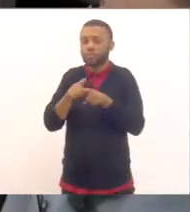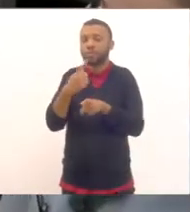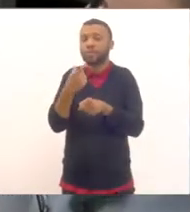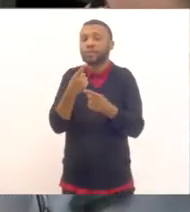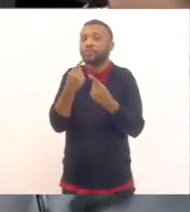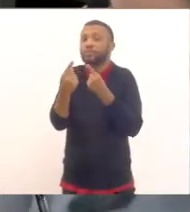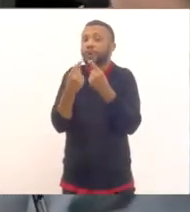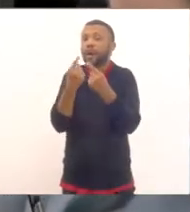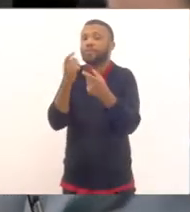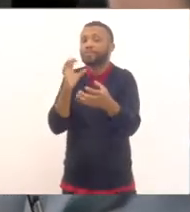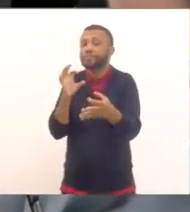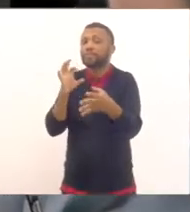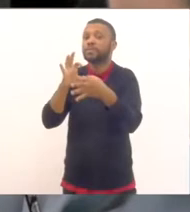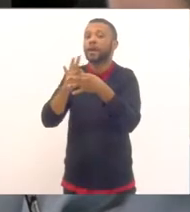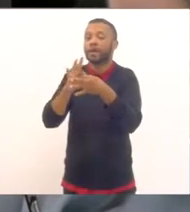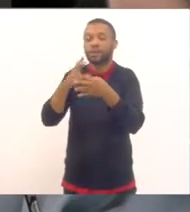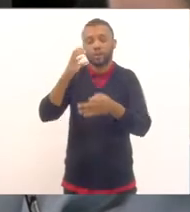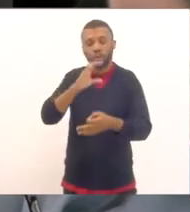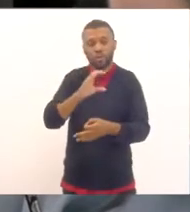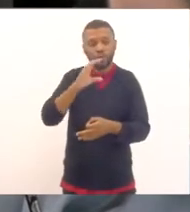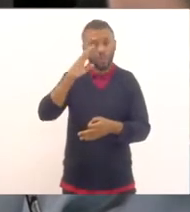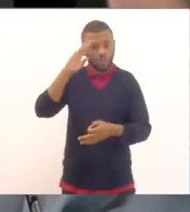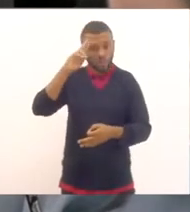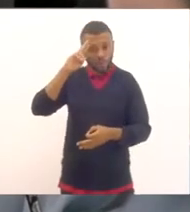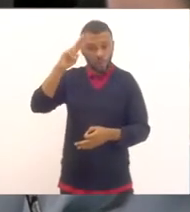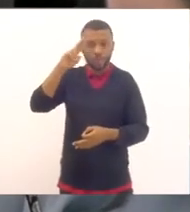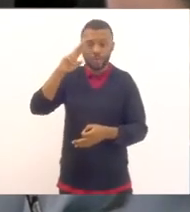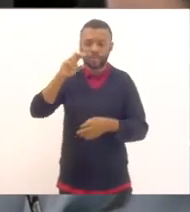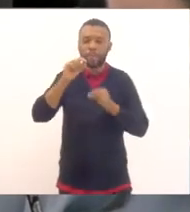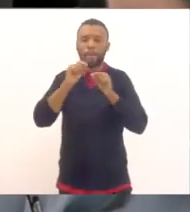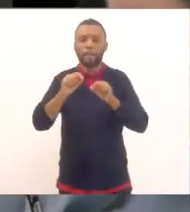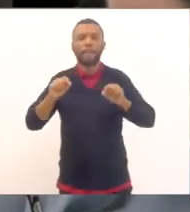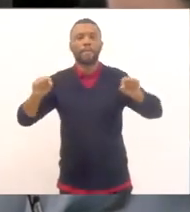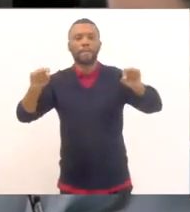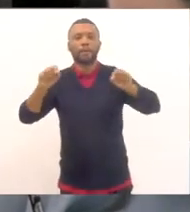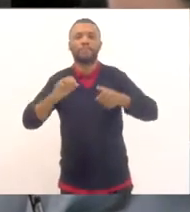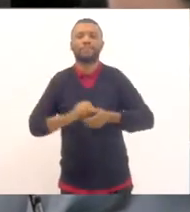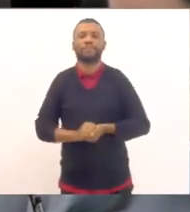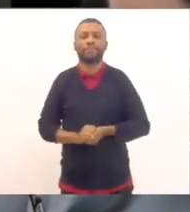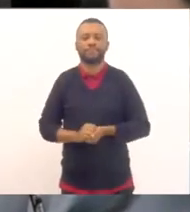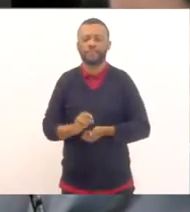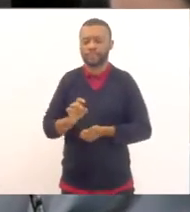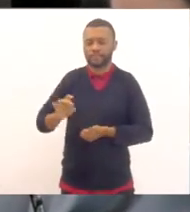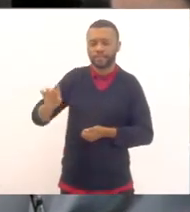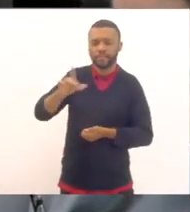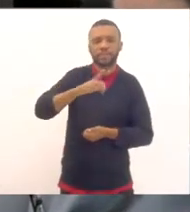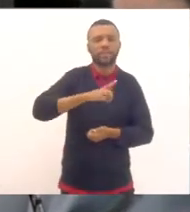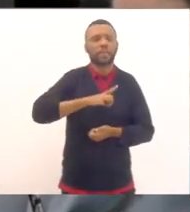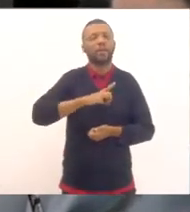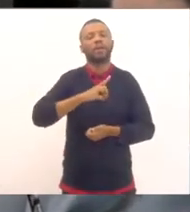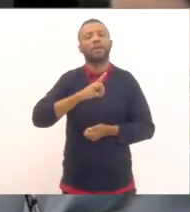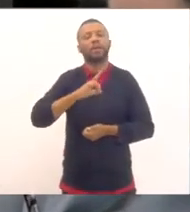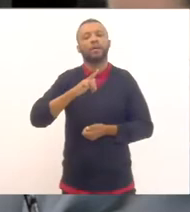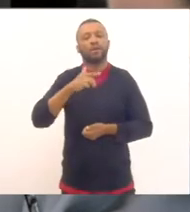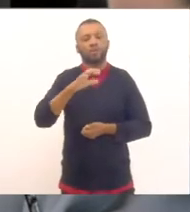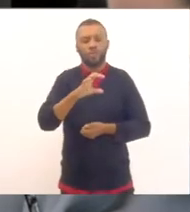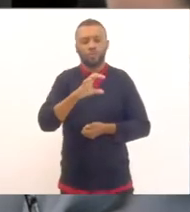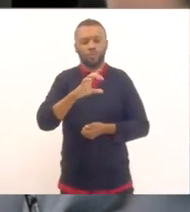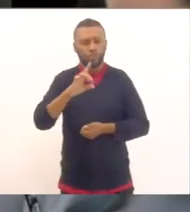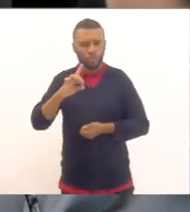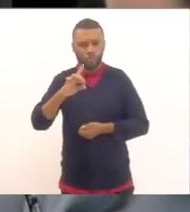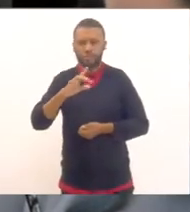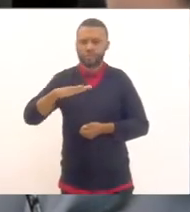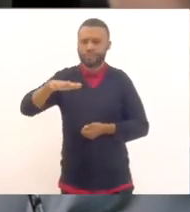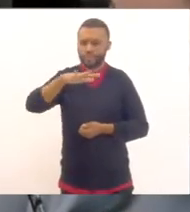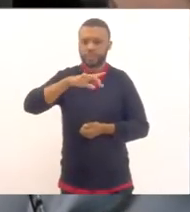interface Direta com os comandos intermediários né então cada região do estado tem ali um comandante intermediário que tem sob sua